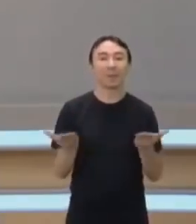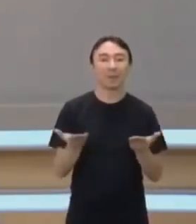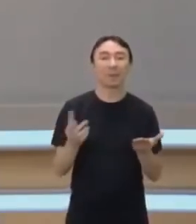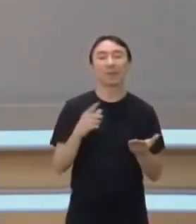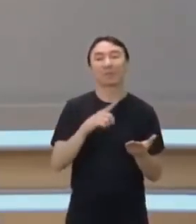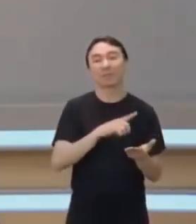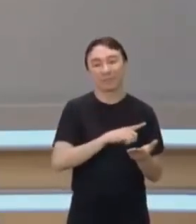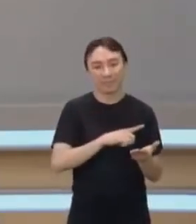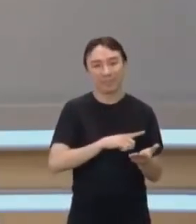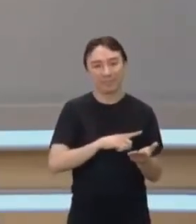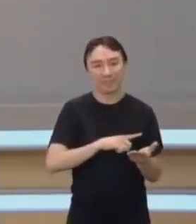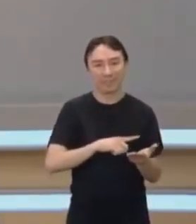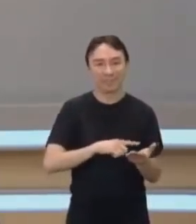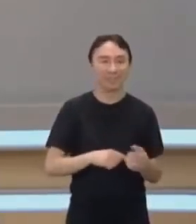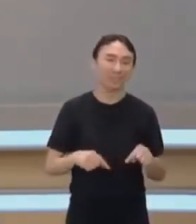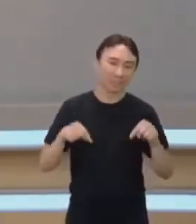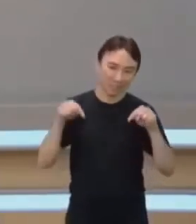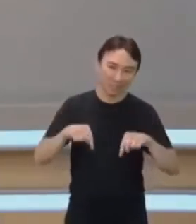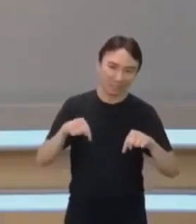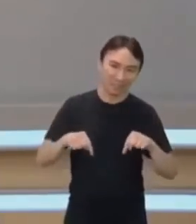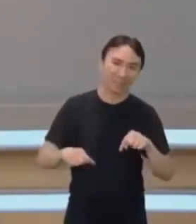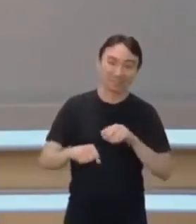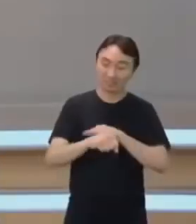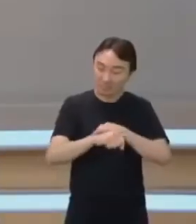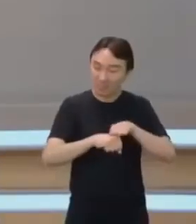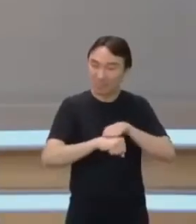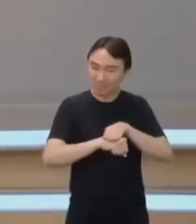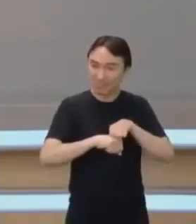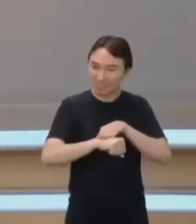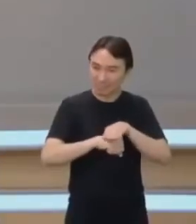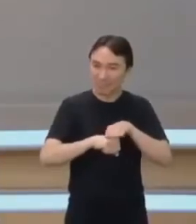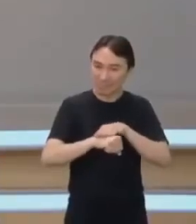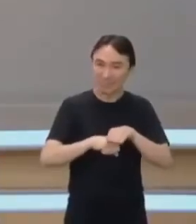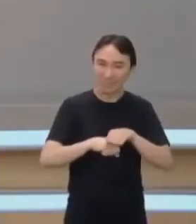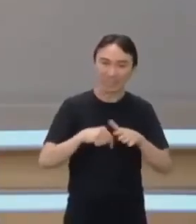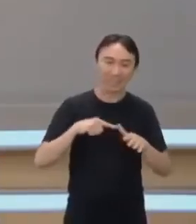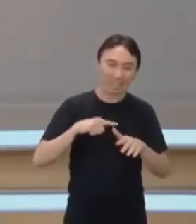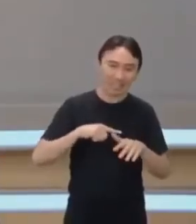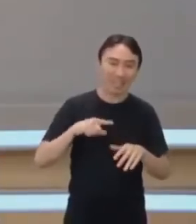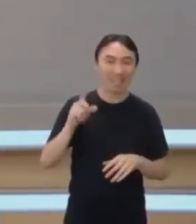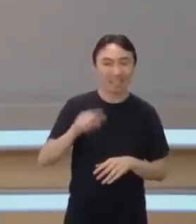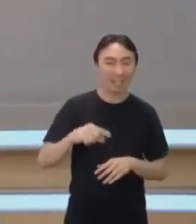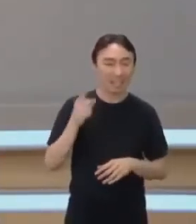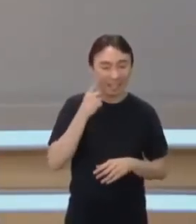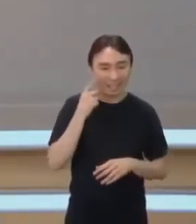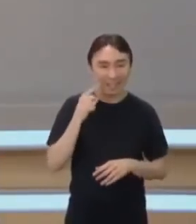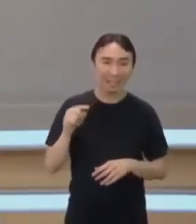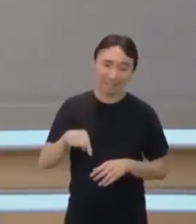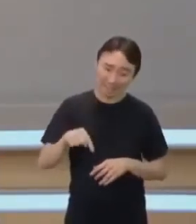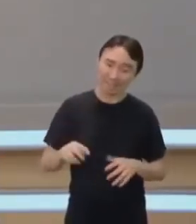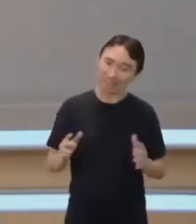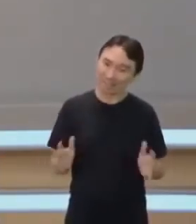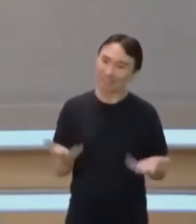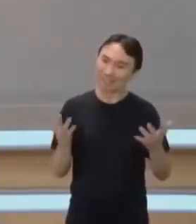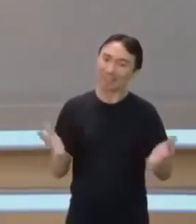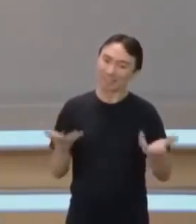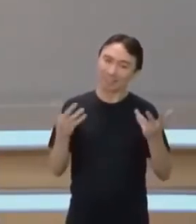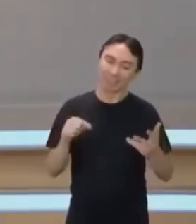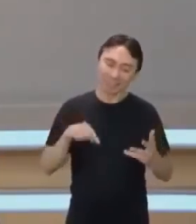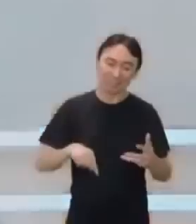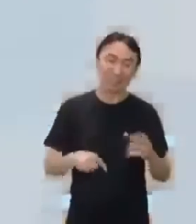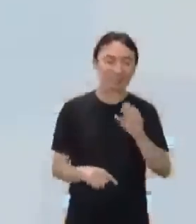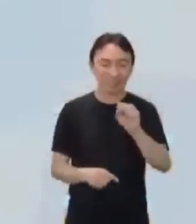importante, que é o motivo central da gente estar vindo conversar com vocês, né, que é em relação a essa mobilização do SAEB,